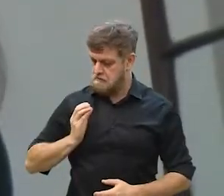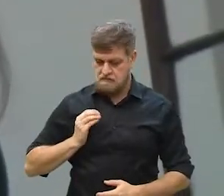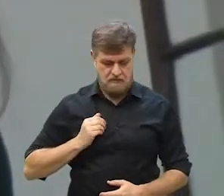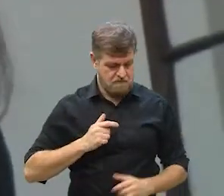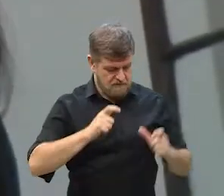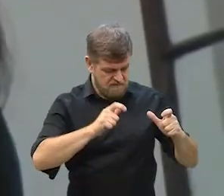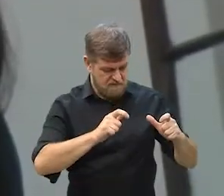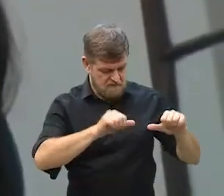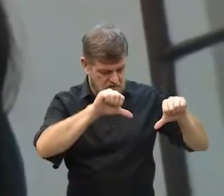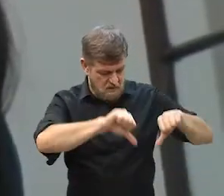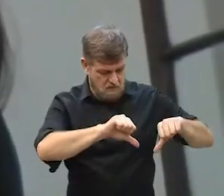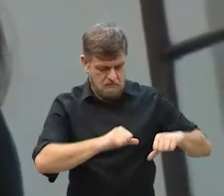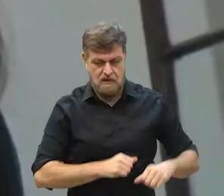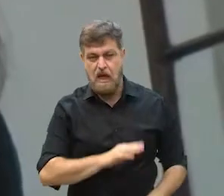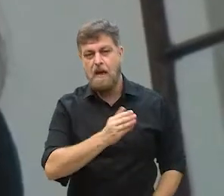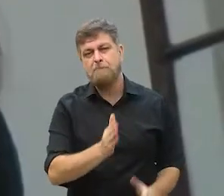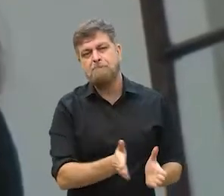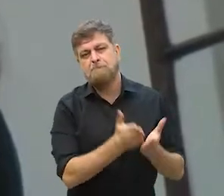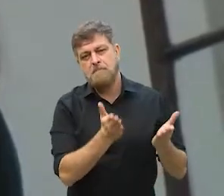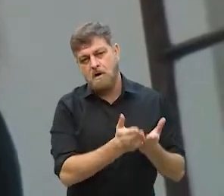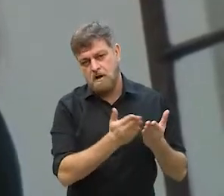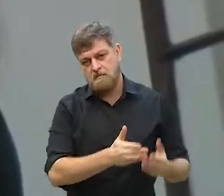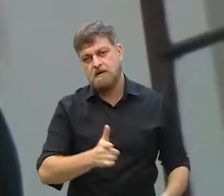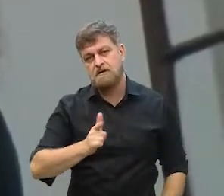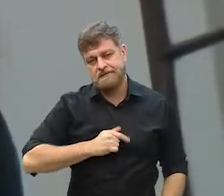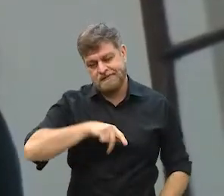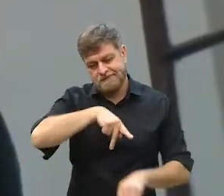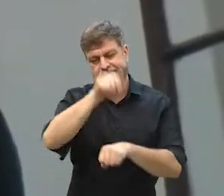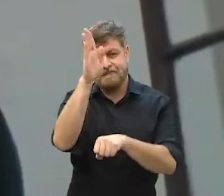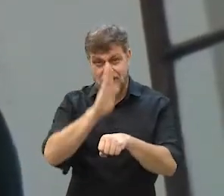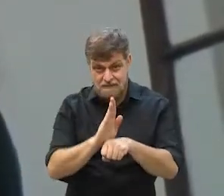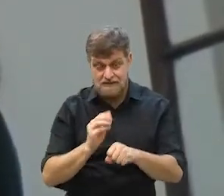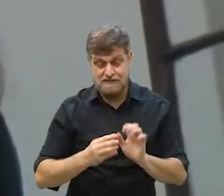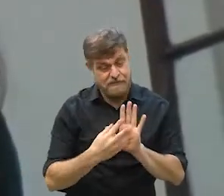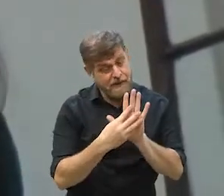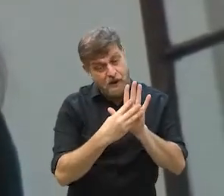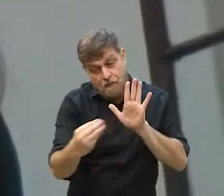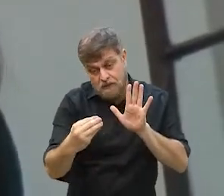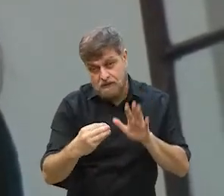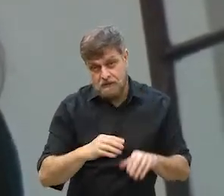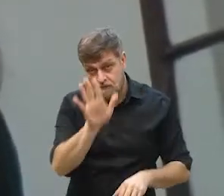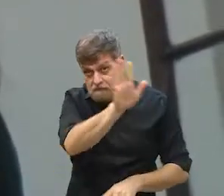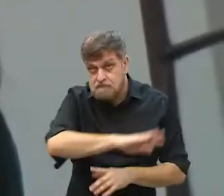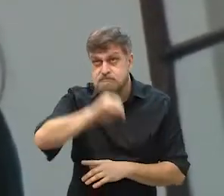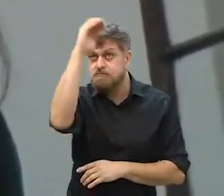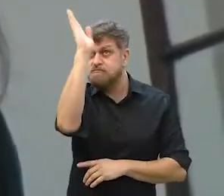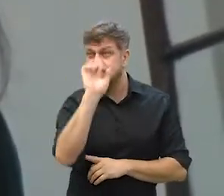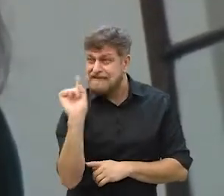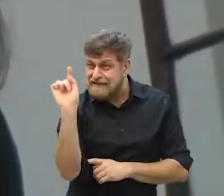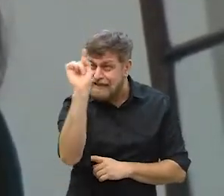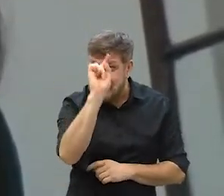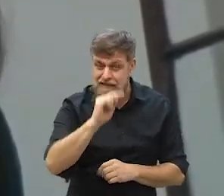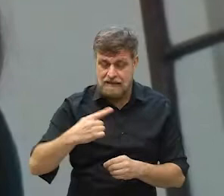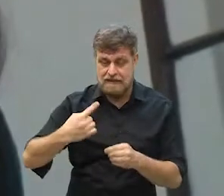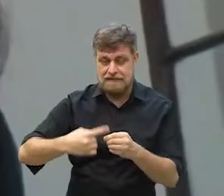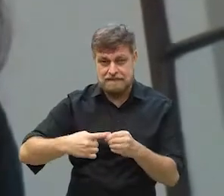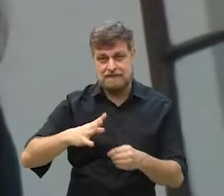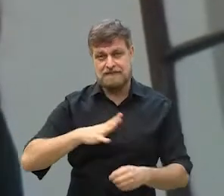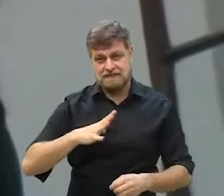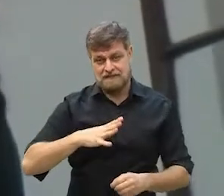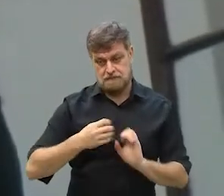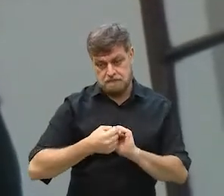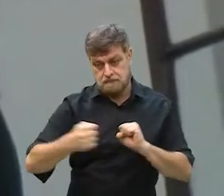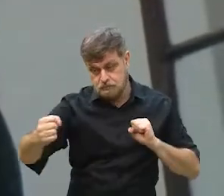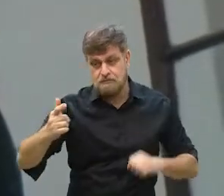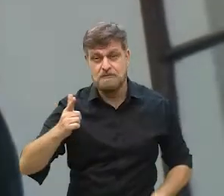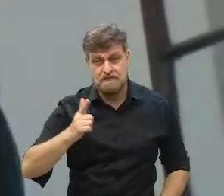de planejamento muito existente no nosso país, infelizmente, presente nas grandes cidades. Então,